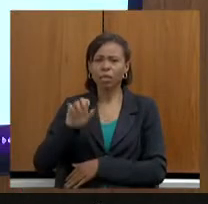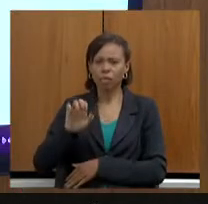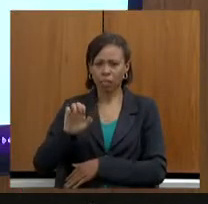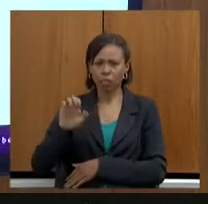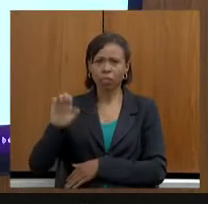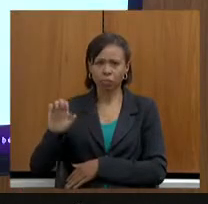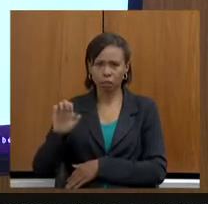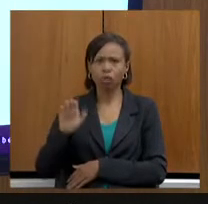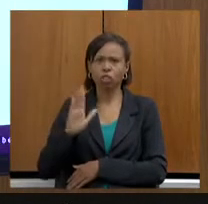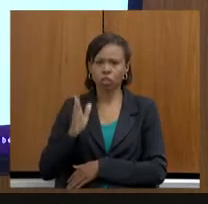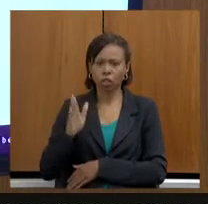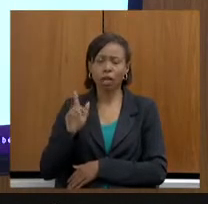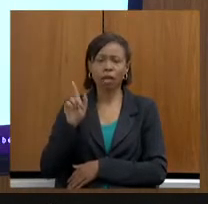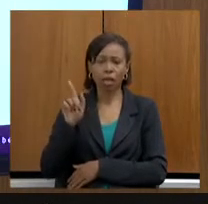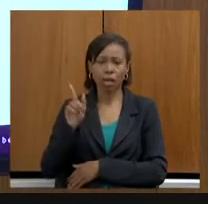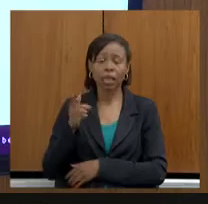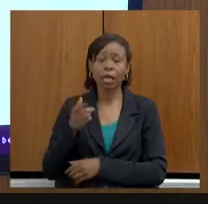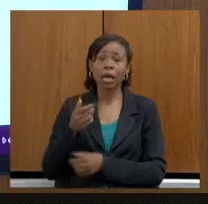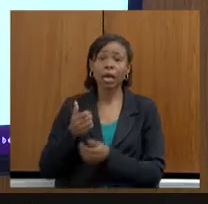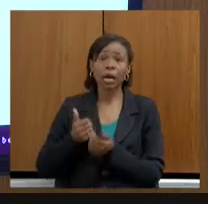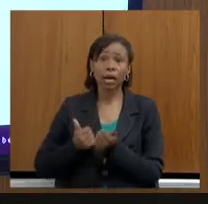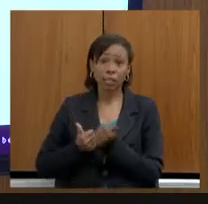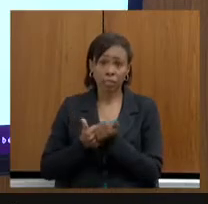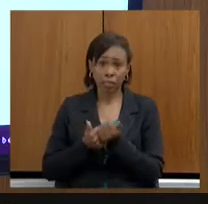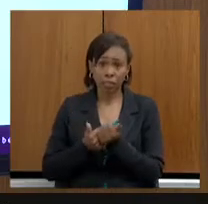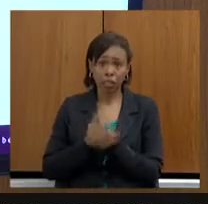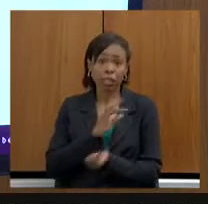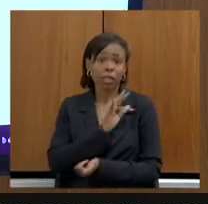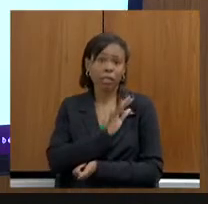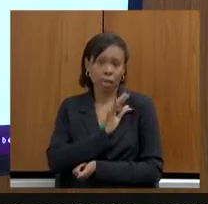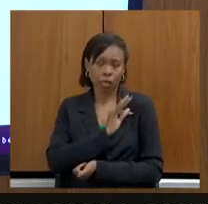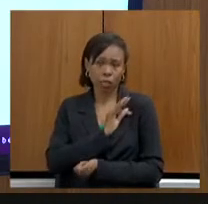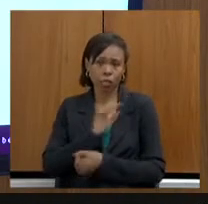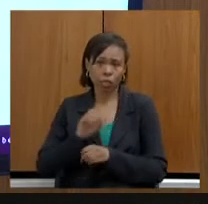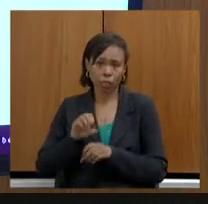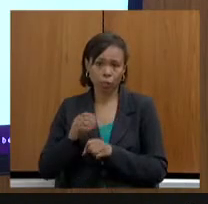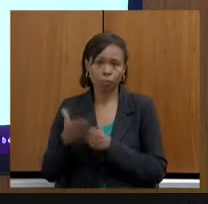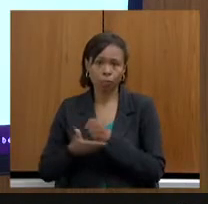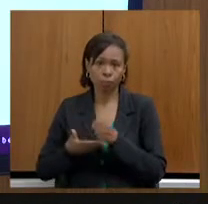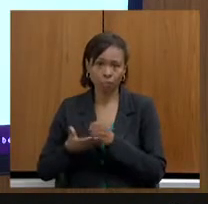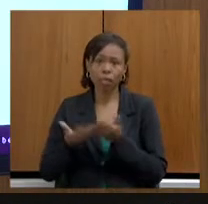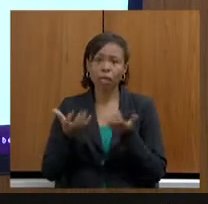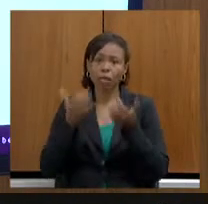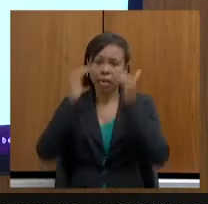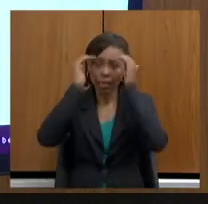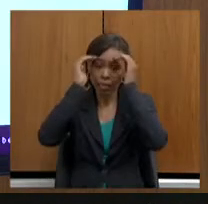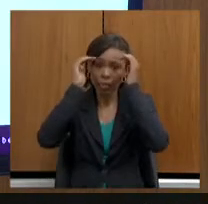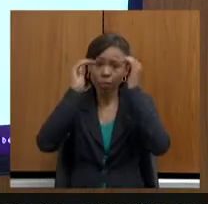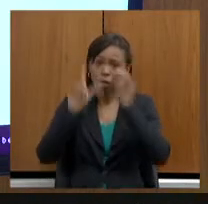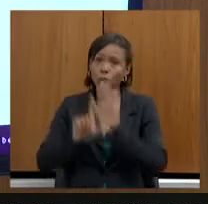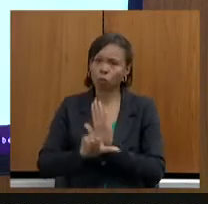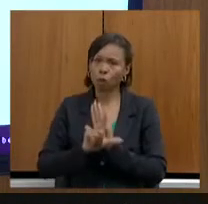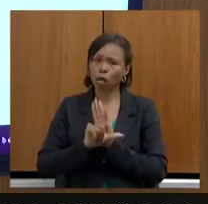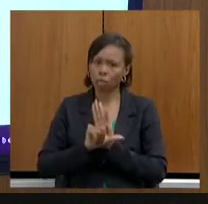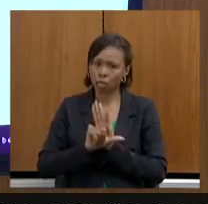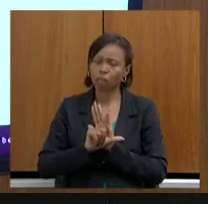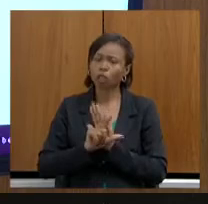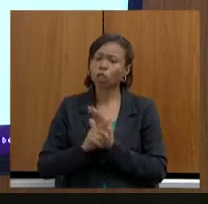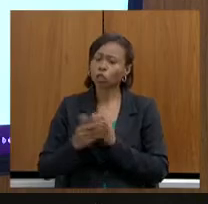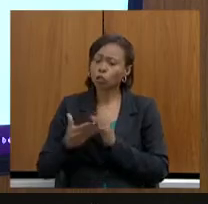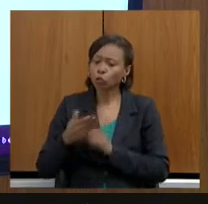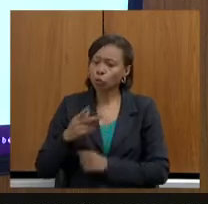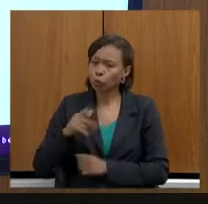assistente técnico de Educação Básica queremos respeita em 1738 que estabelece o piso salarial nacional